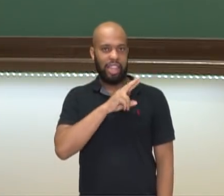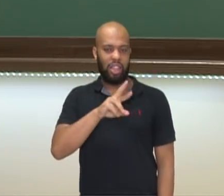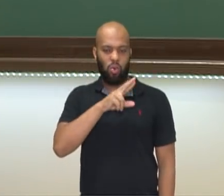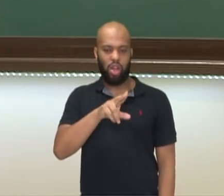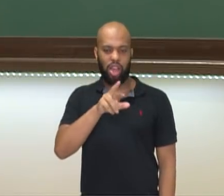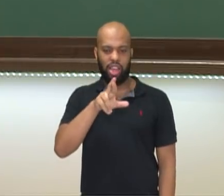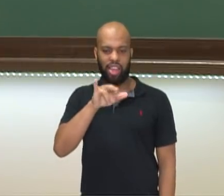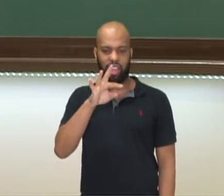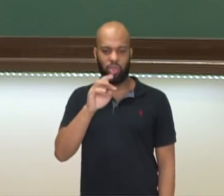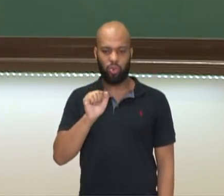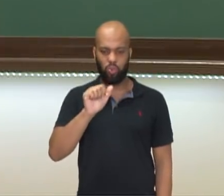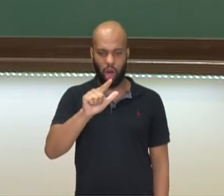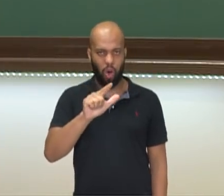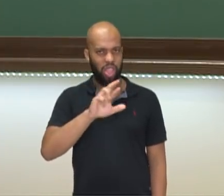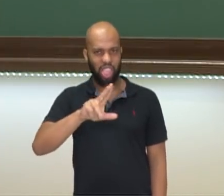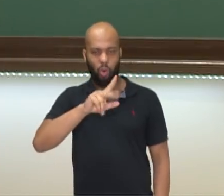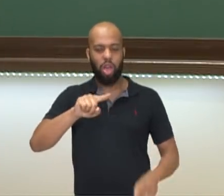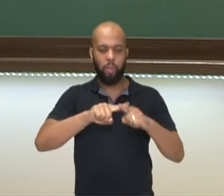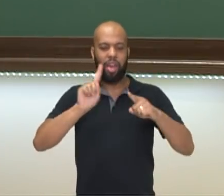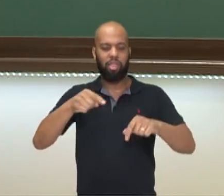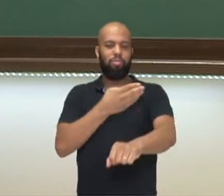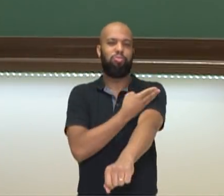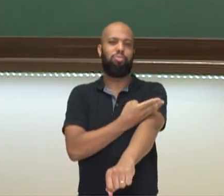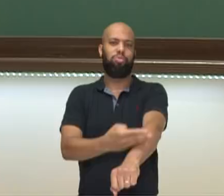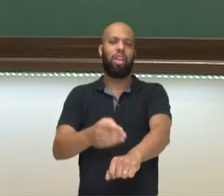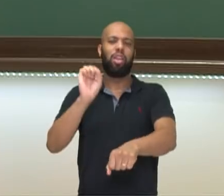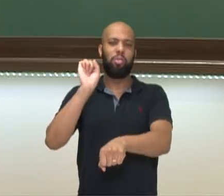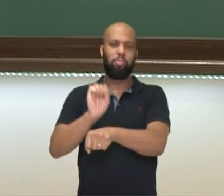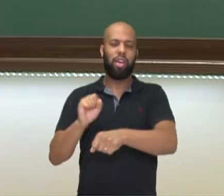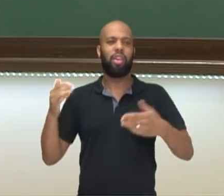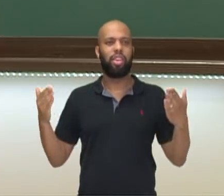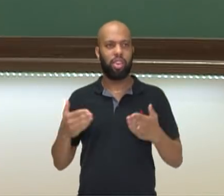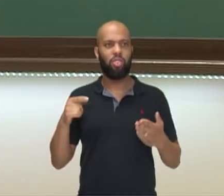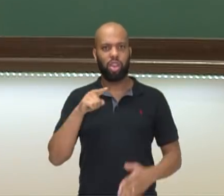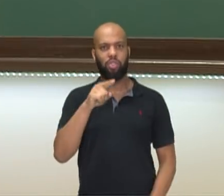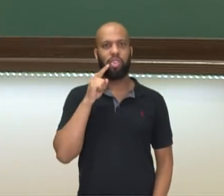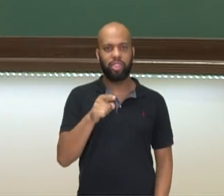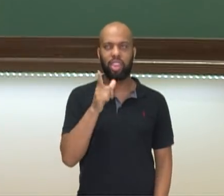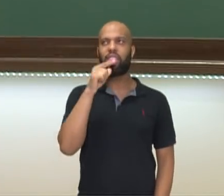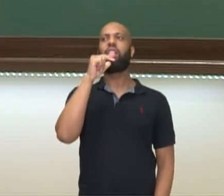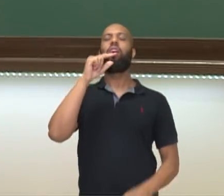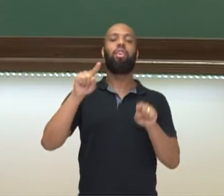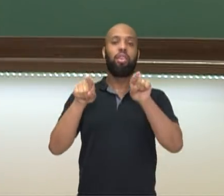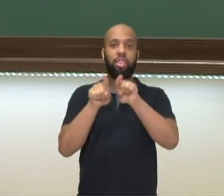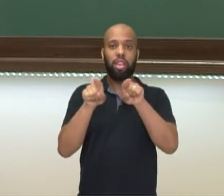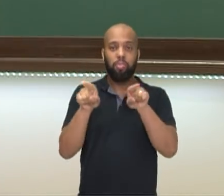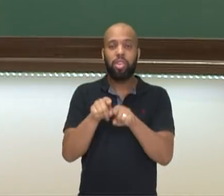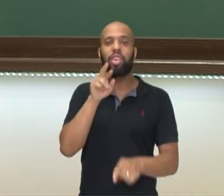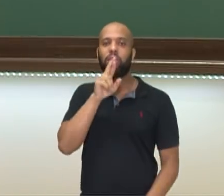sagrado, mas já é um hábito nosso fazer aquela paradinha para você tomar uma aguinha, mas também para